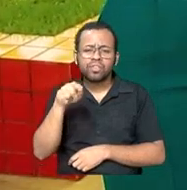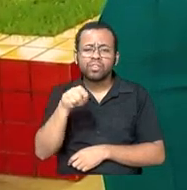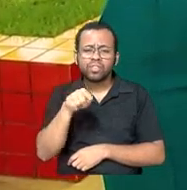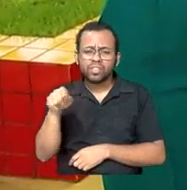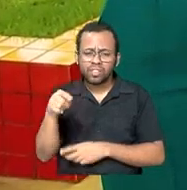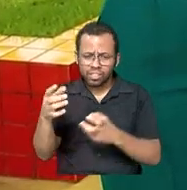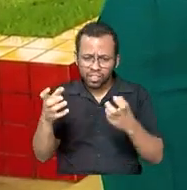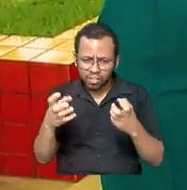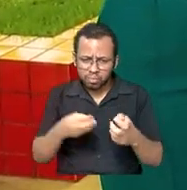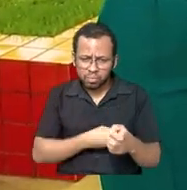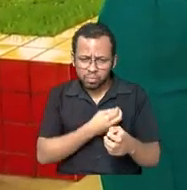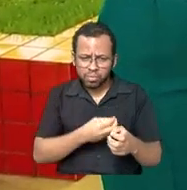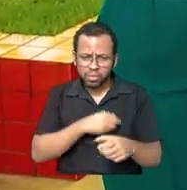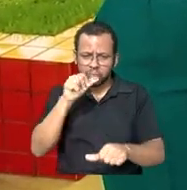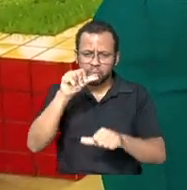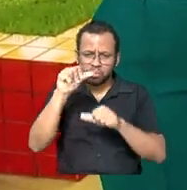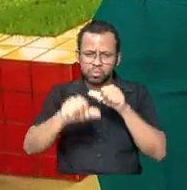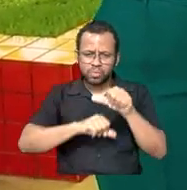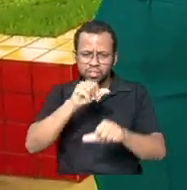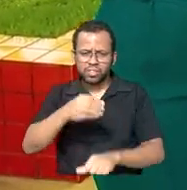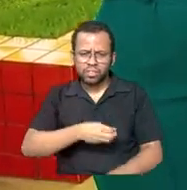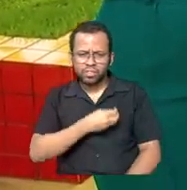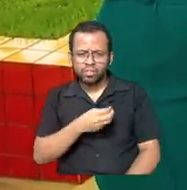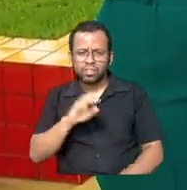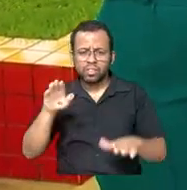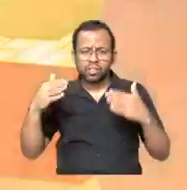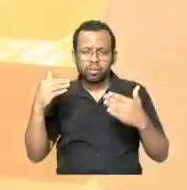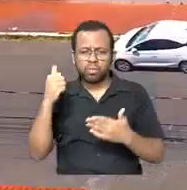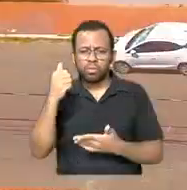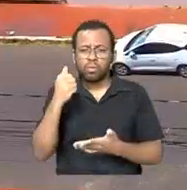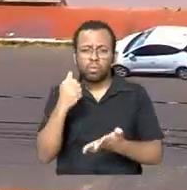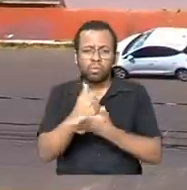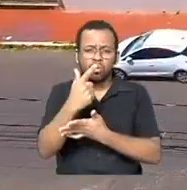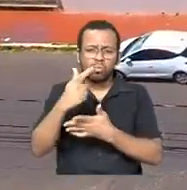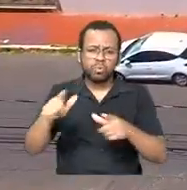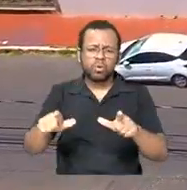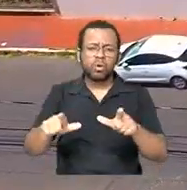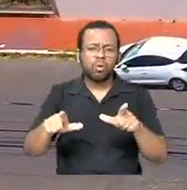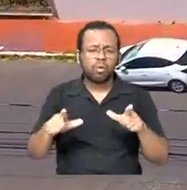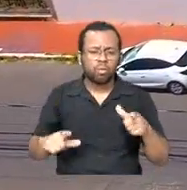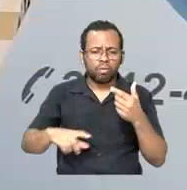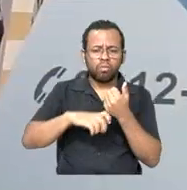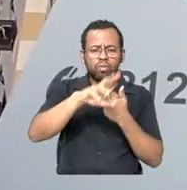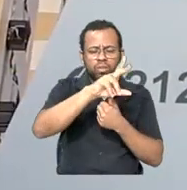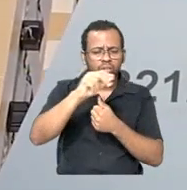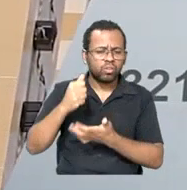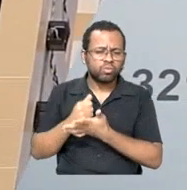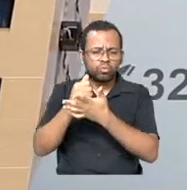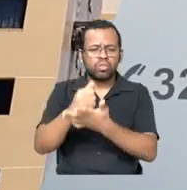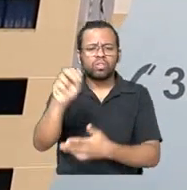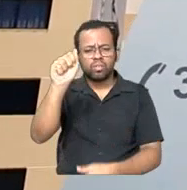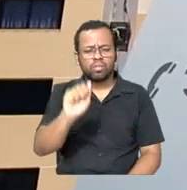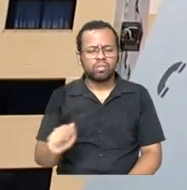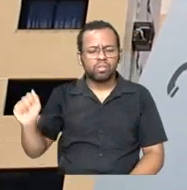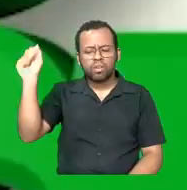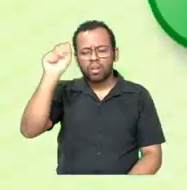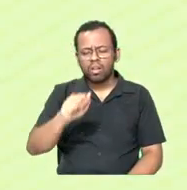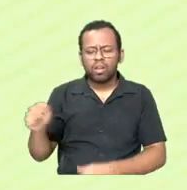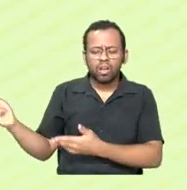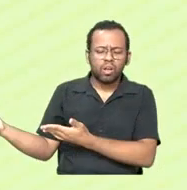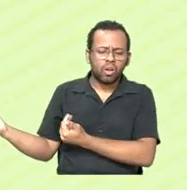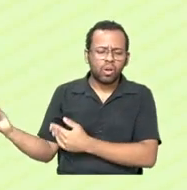quer fazer parte do time da mudança de vida então adquira o seu cajucap e ajude as crianças e adolescentes com câncer da vozes